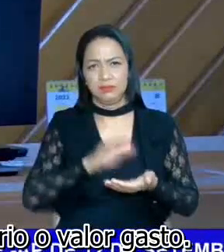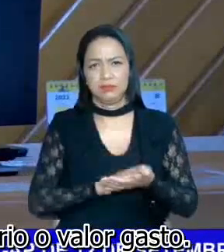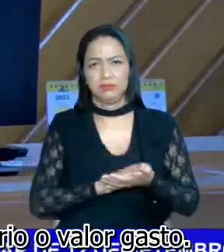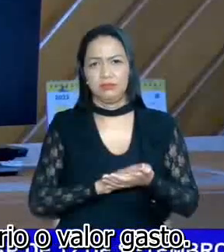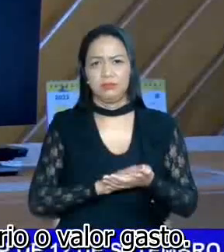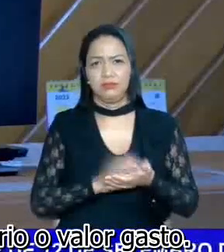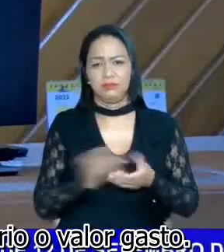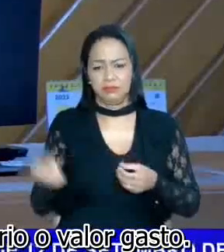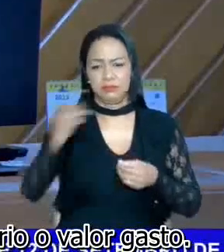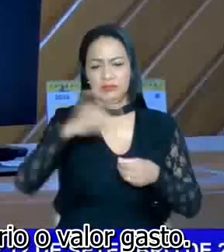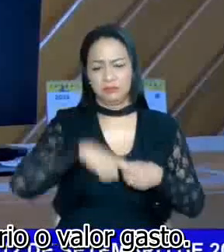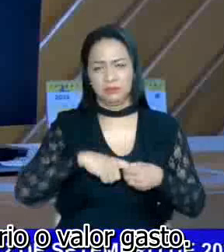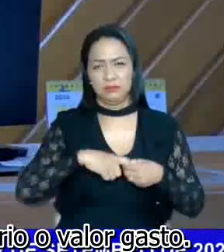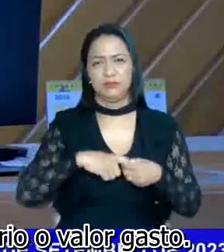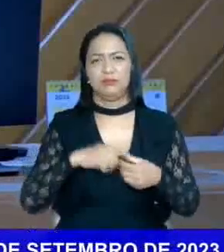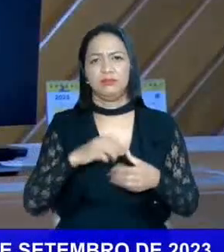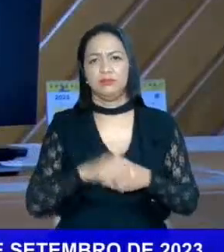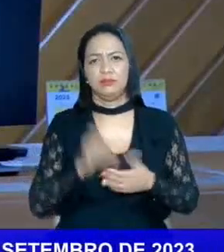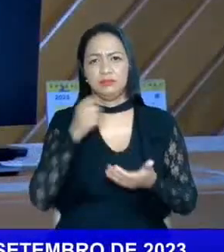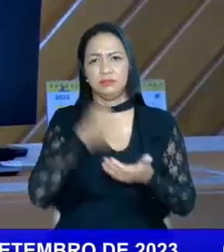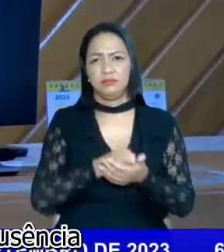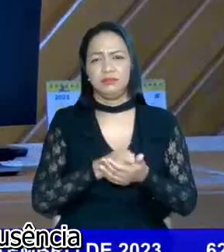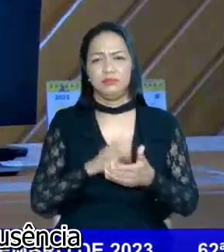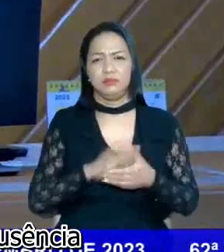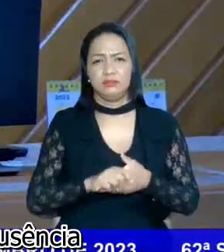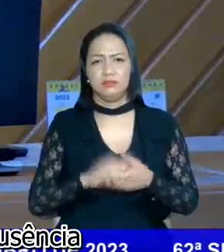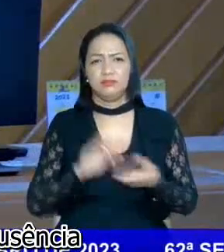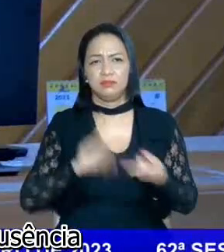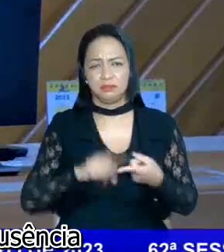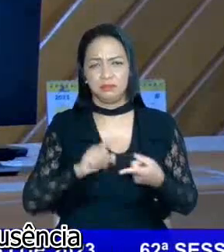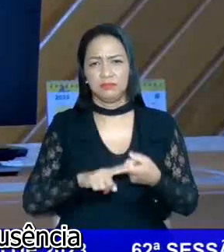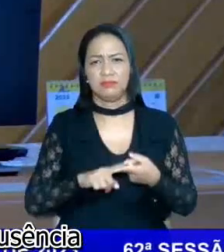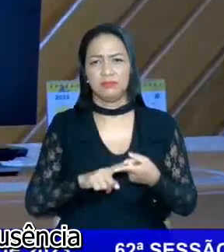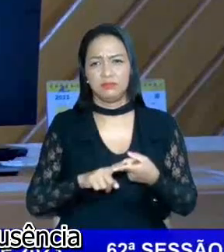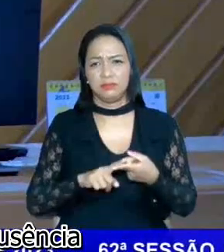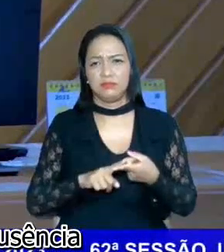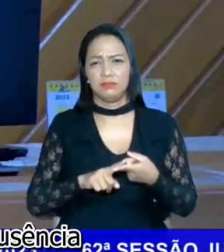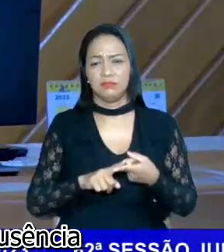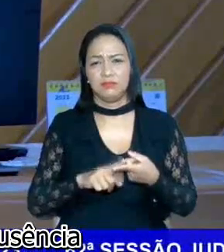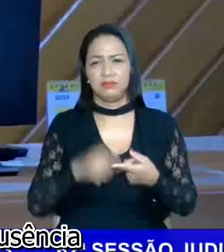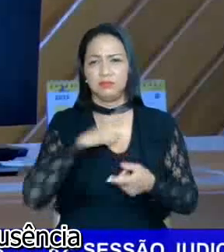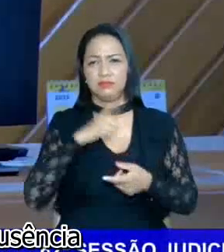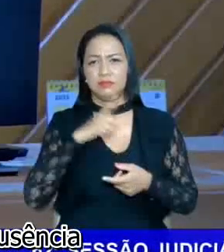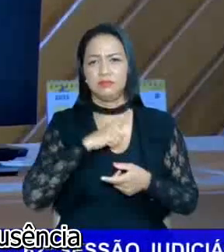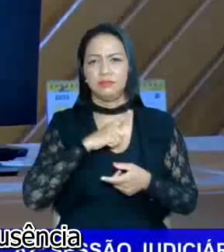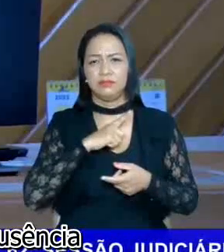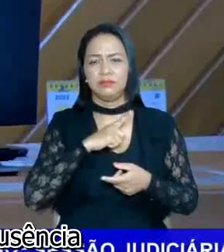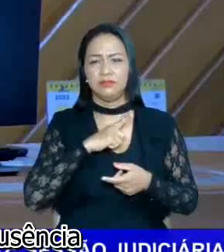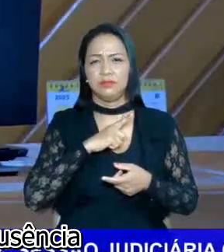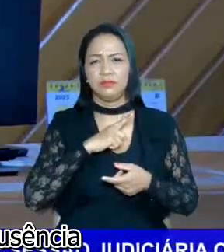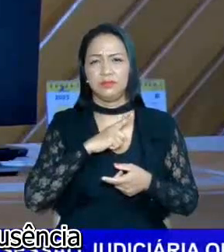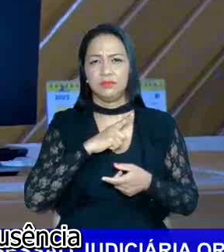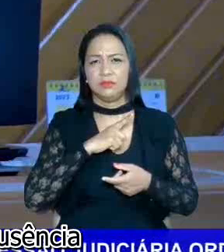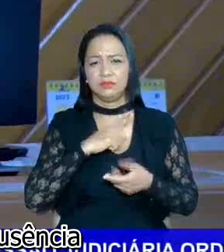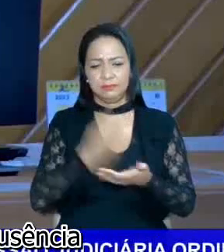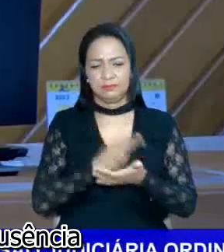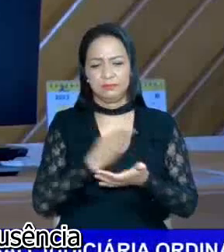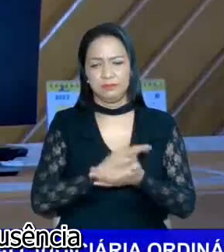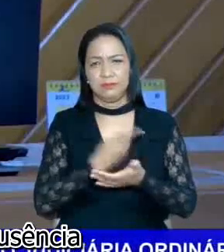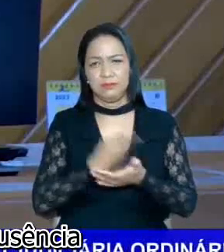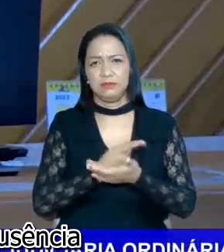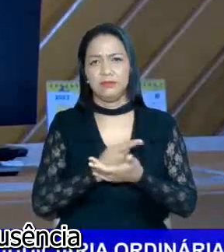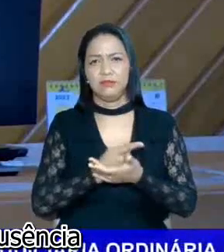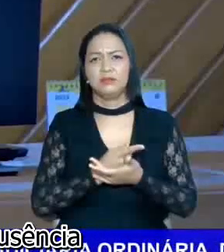terceiro deve ser devolvido ao erário, o valor gasto. Além disso, consta como